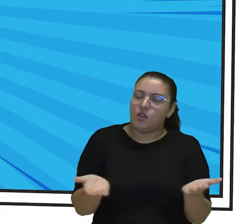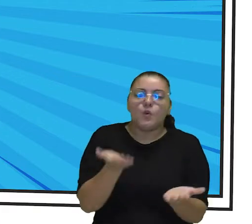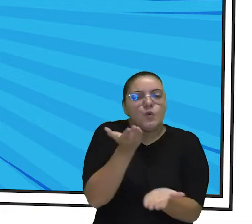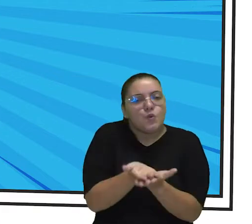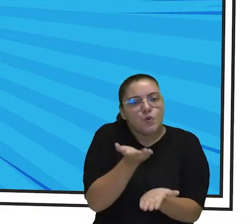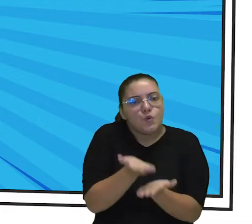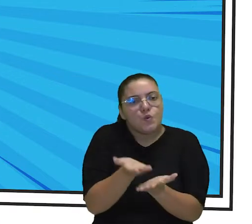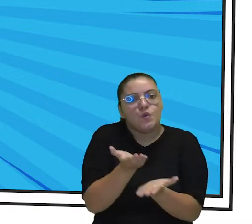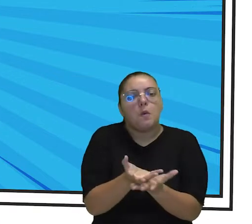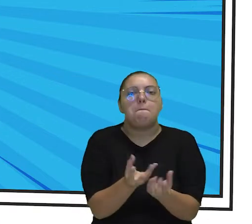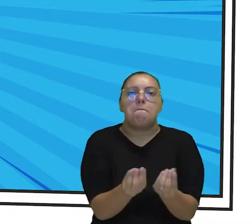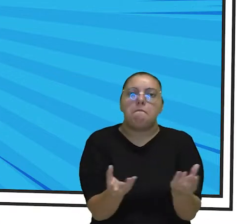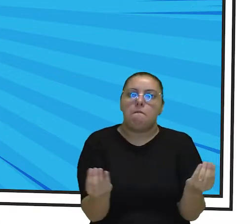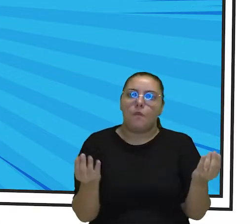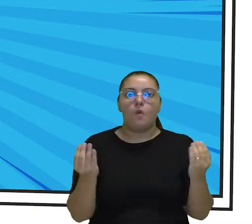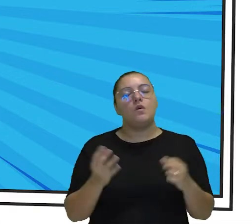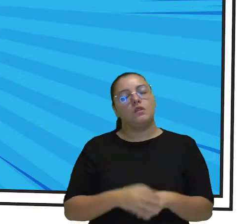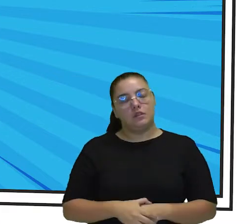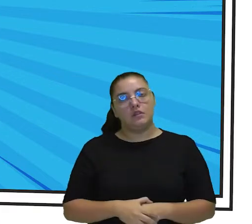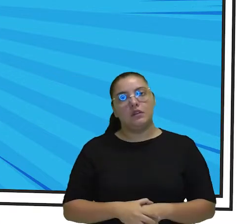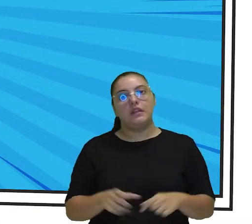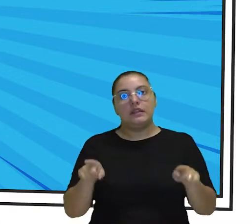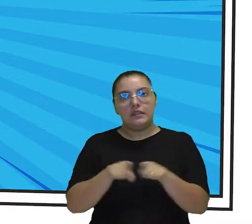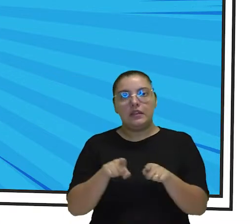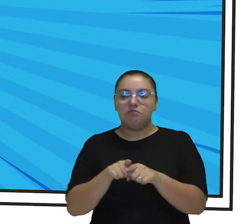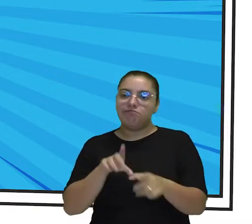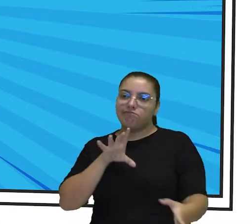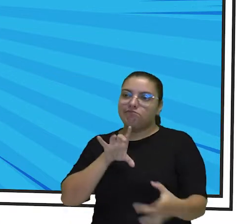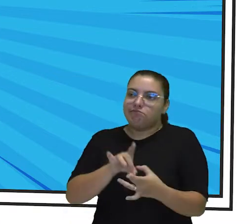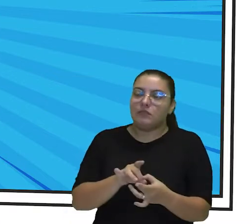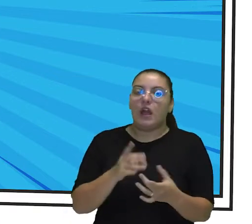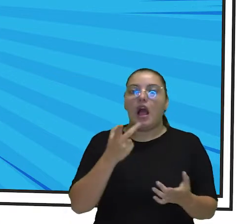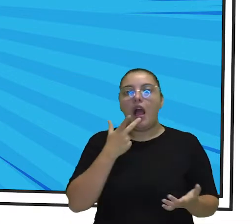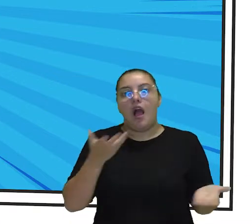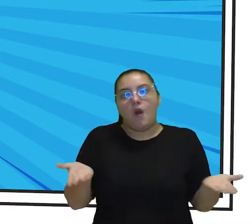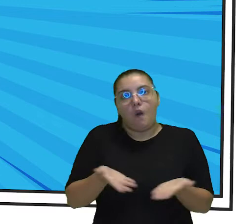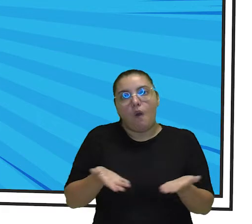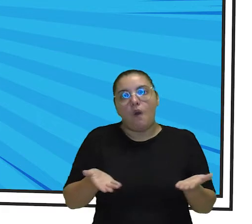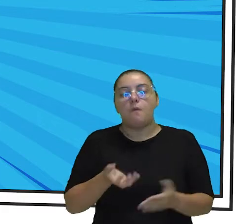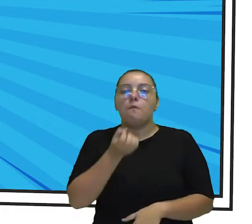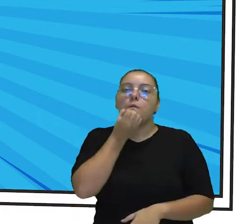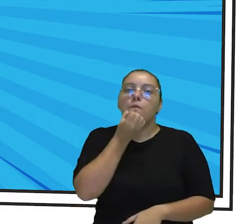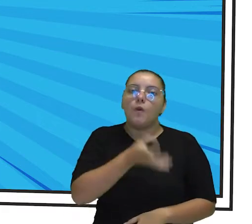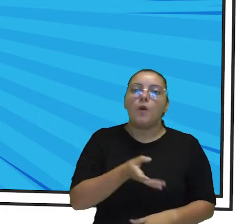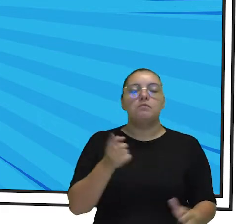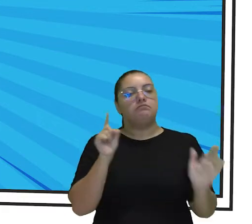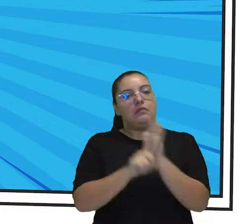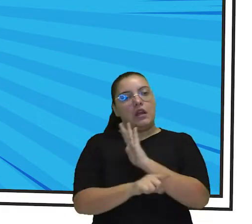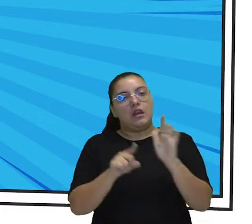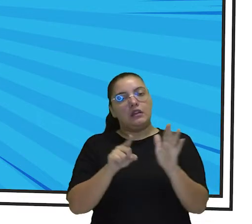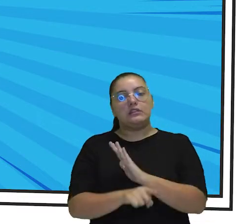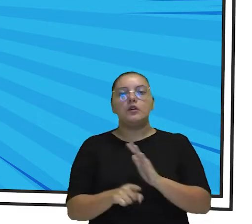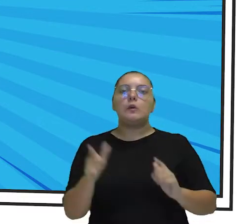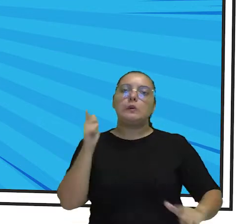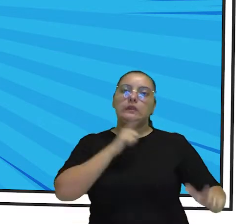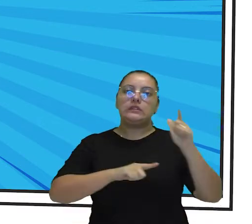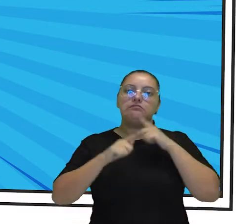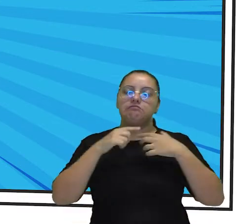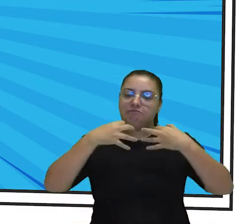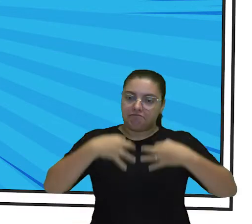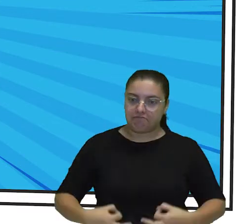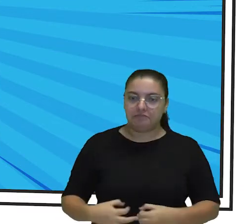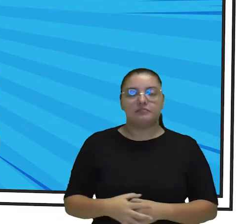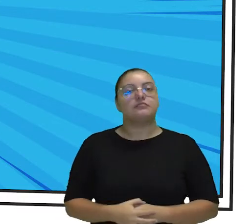estuda muito e, é claro, faz essas conexões, como eu disse, para você fazer bem as questões e acertar todas elas. Tudo